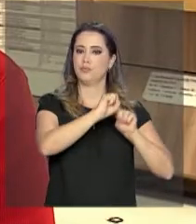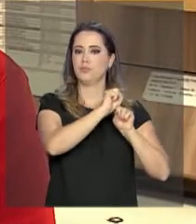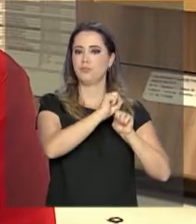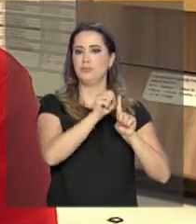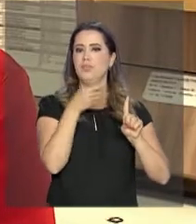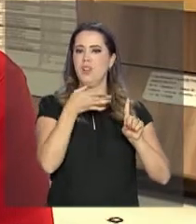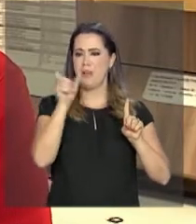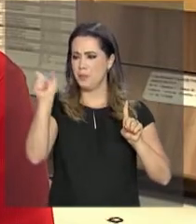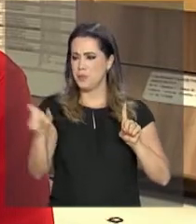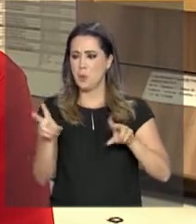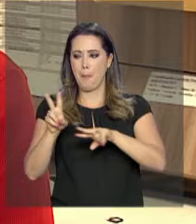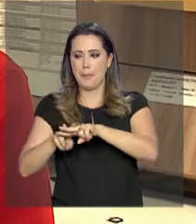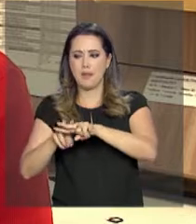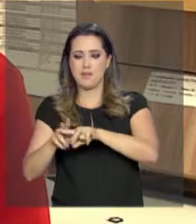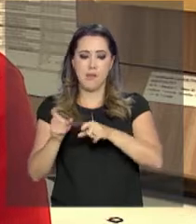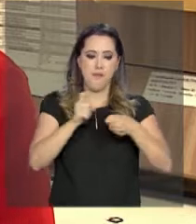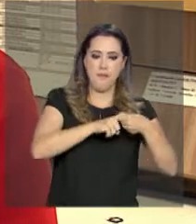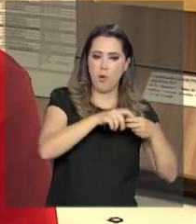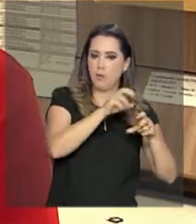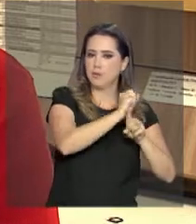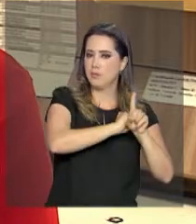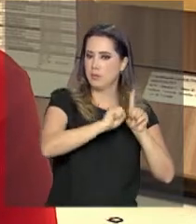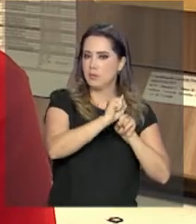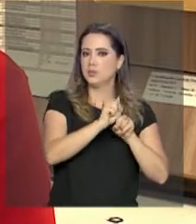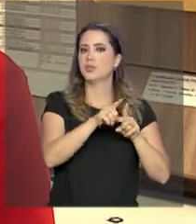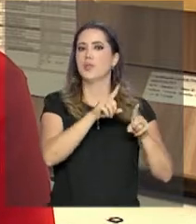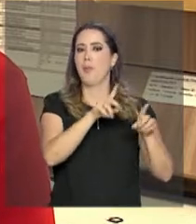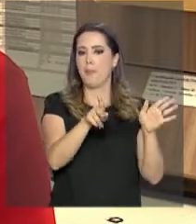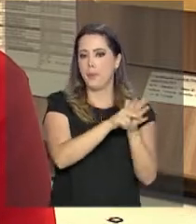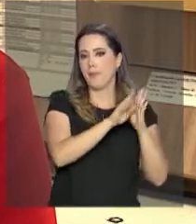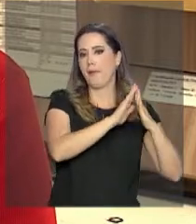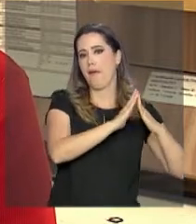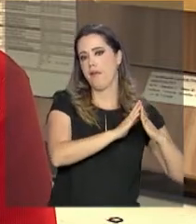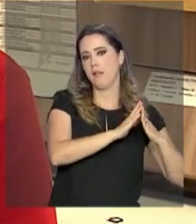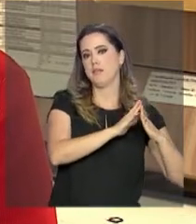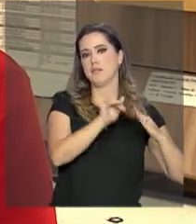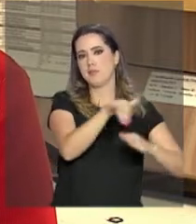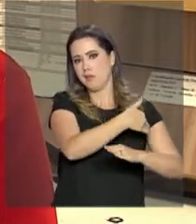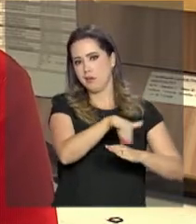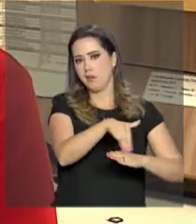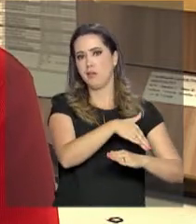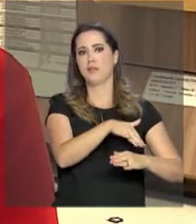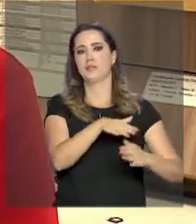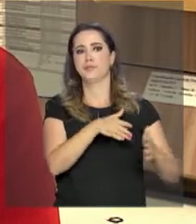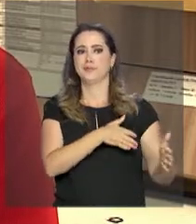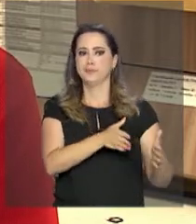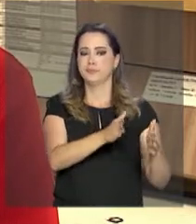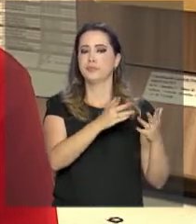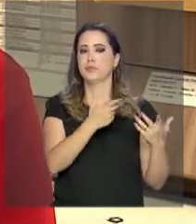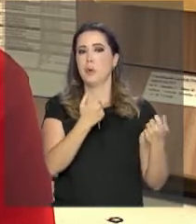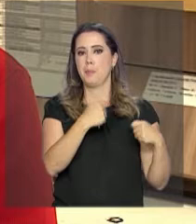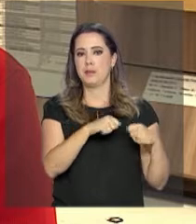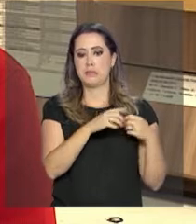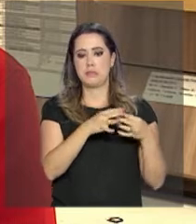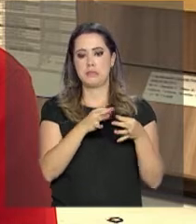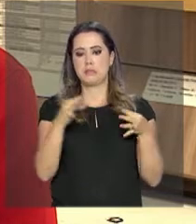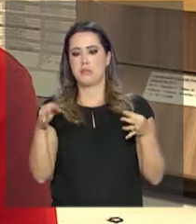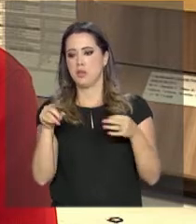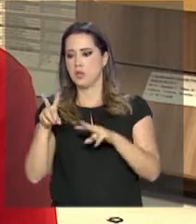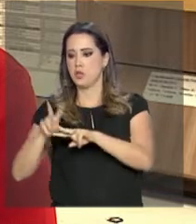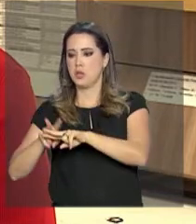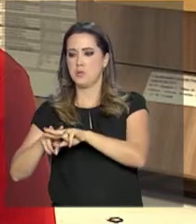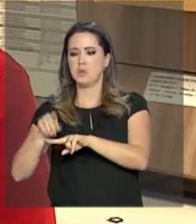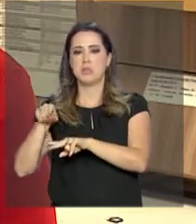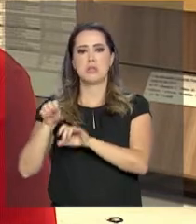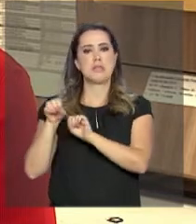elas vão voltar para suas casas elas vão voltar para seus bairros e a gente tem que tirar essa coisa de que a potenciar uma